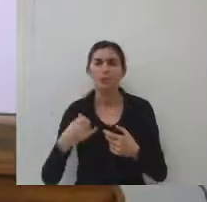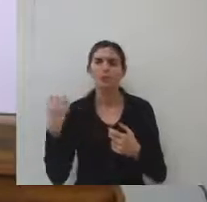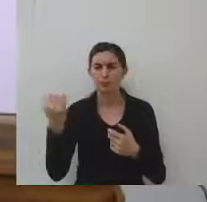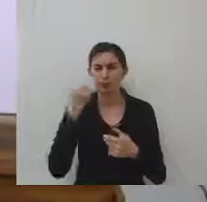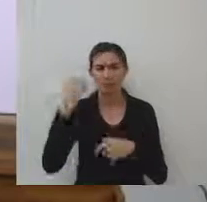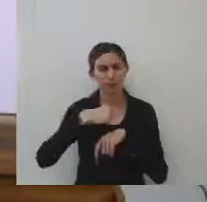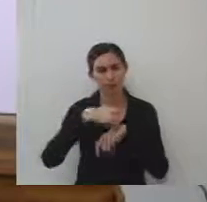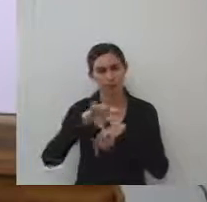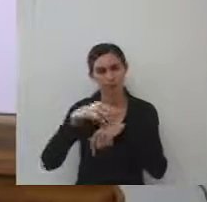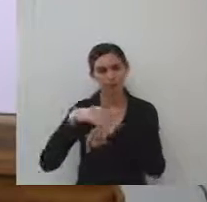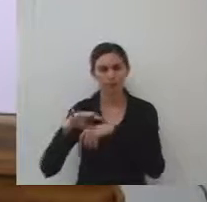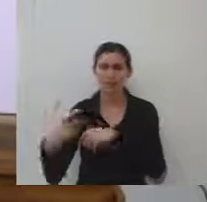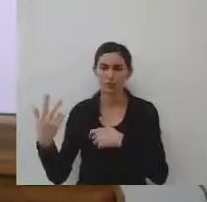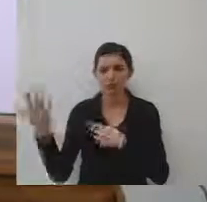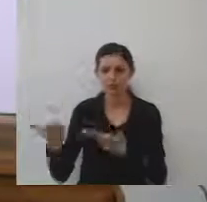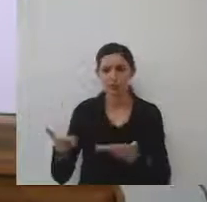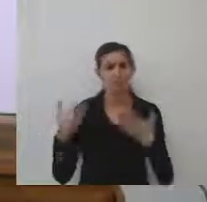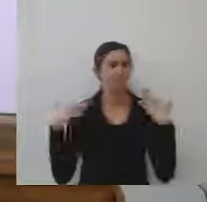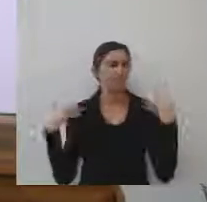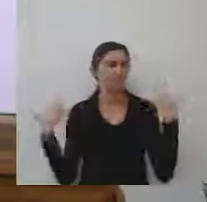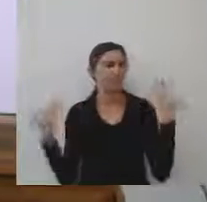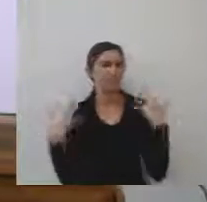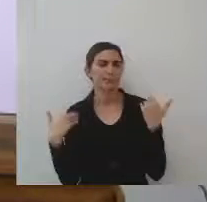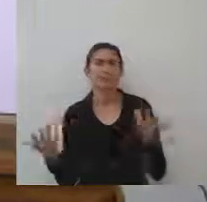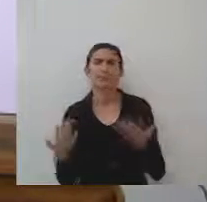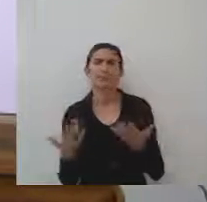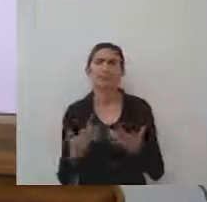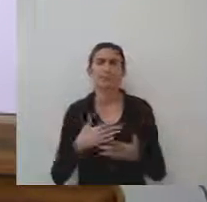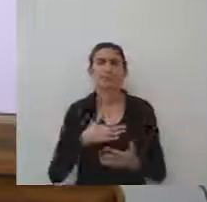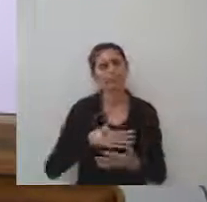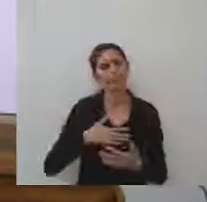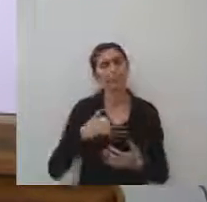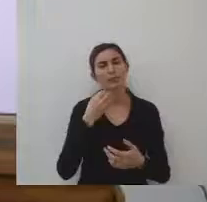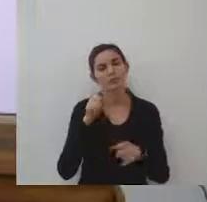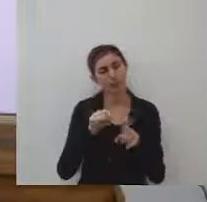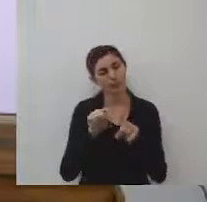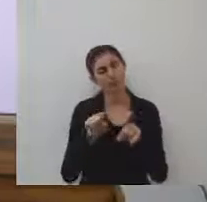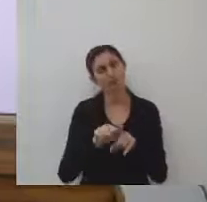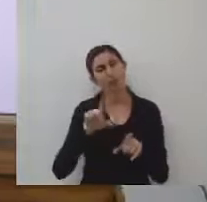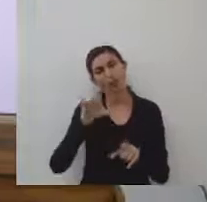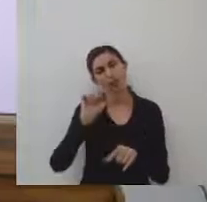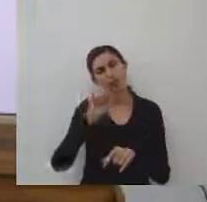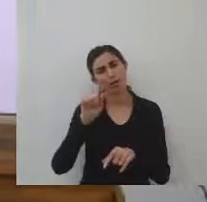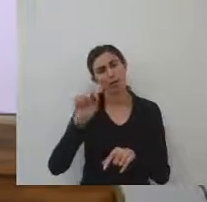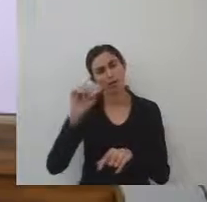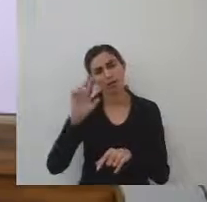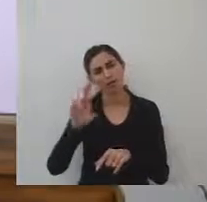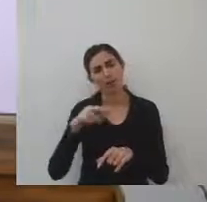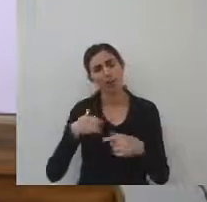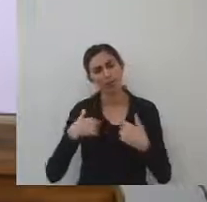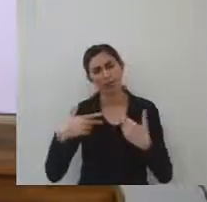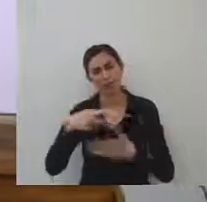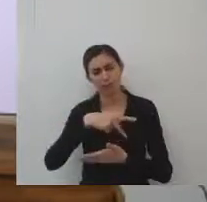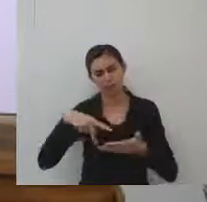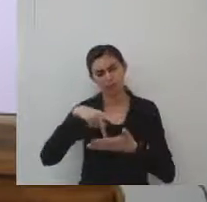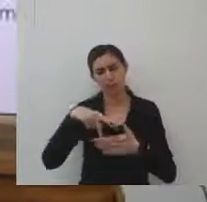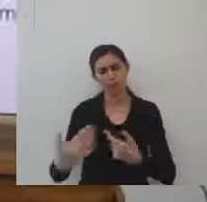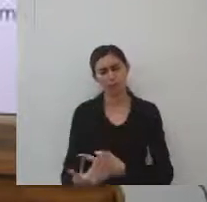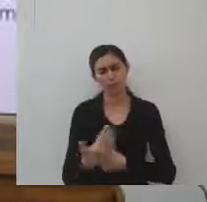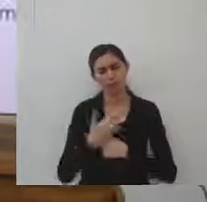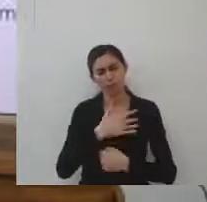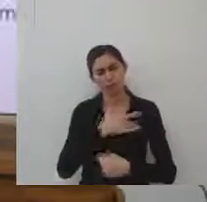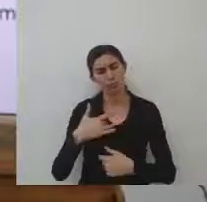isso daí para esse lazer também. Porque além de ser lazer, para quem está dançando, traz os benefícios para a